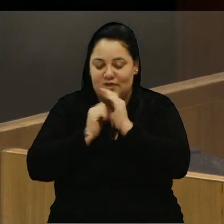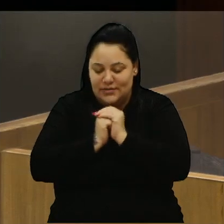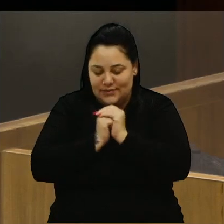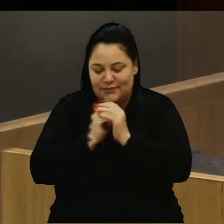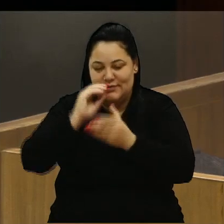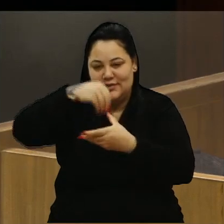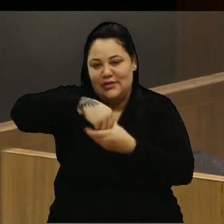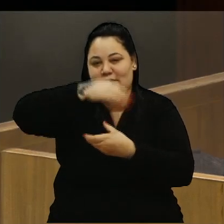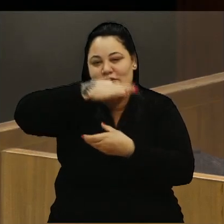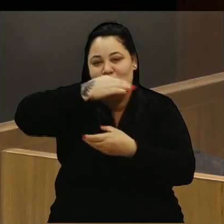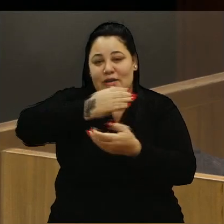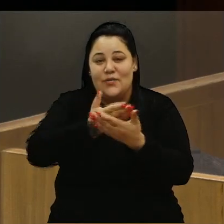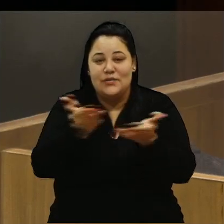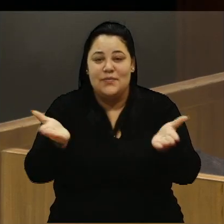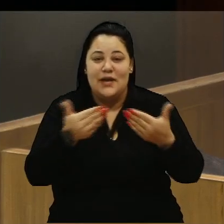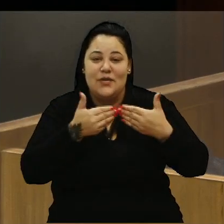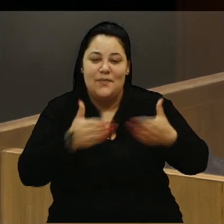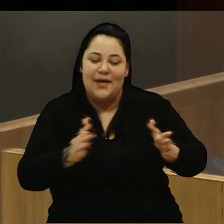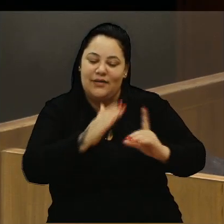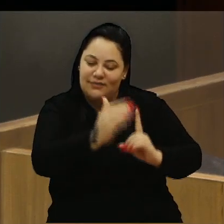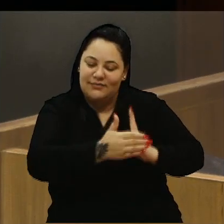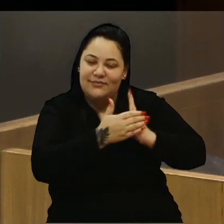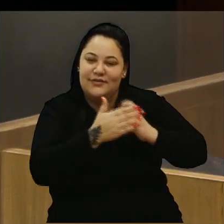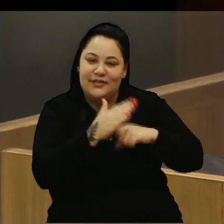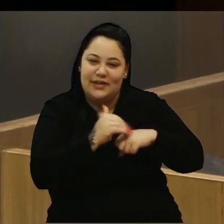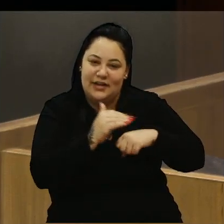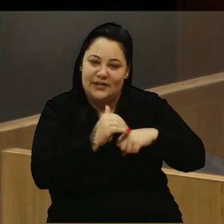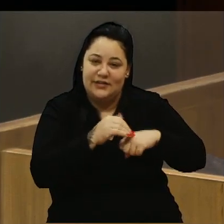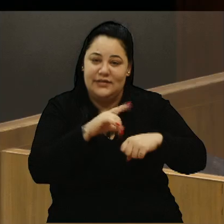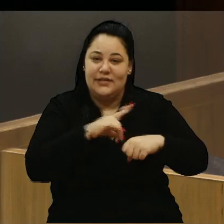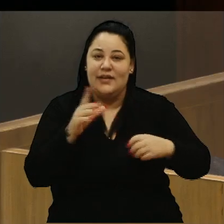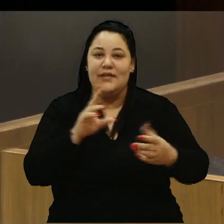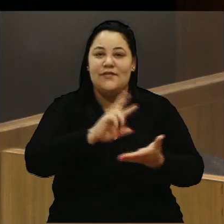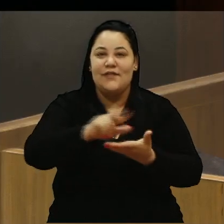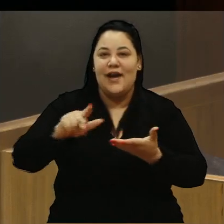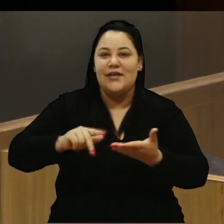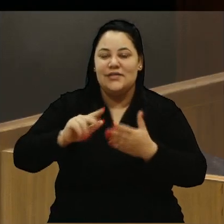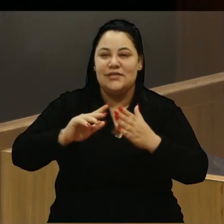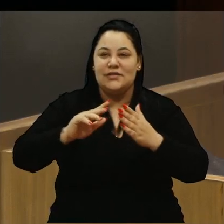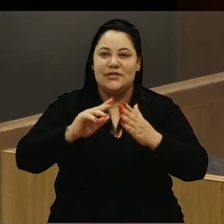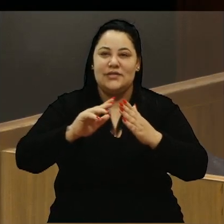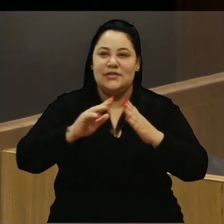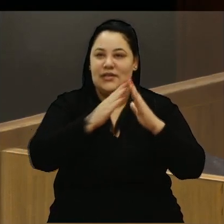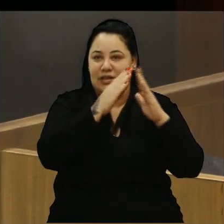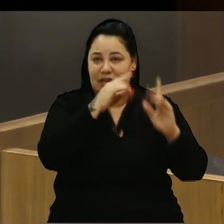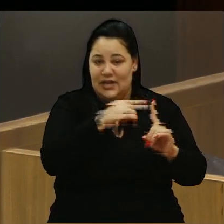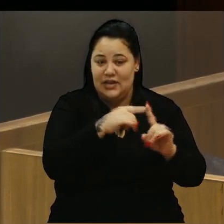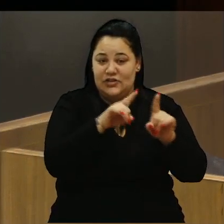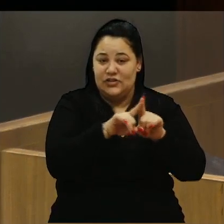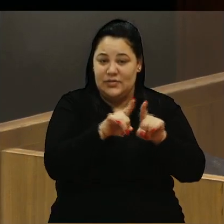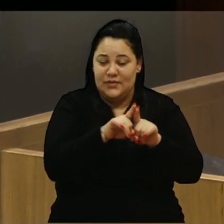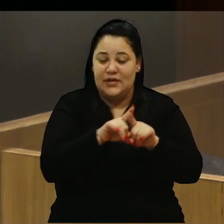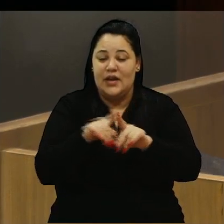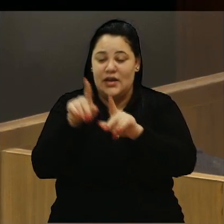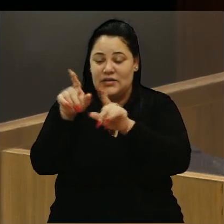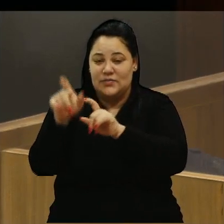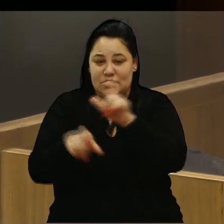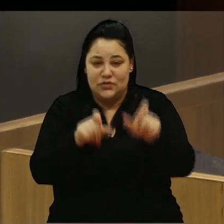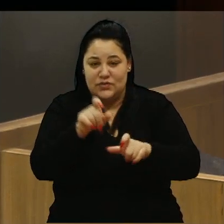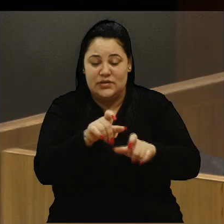Um espaço aberto, acolhedor, onde dezenas de igrejas co-irmãs encontram abrigo, comunhão